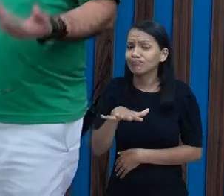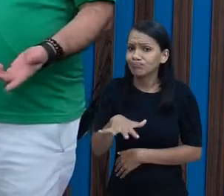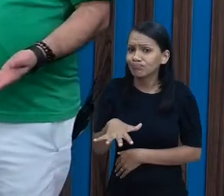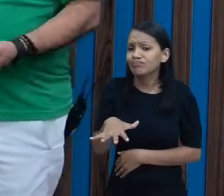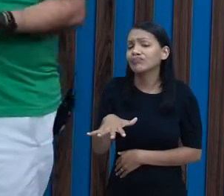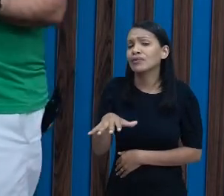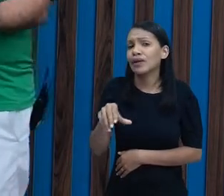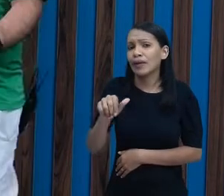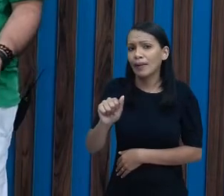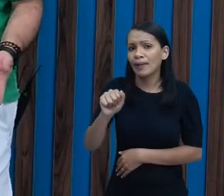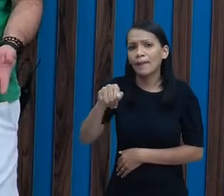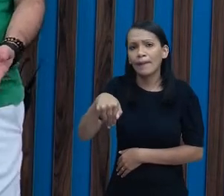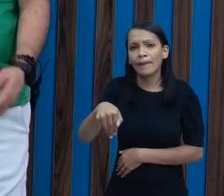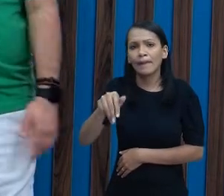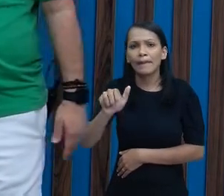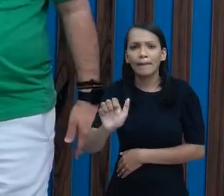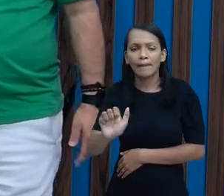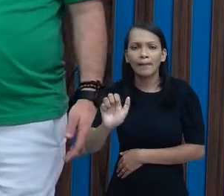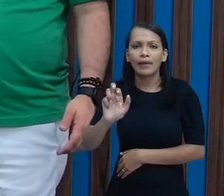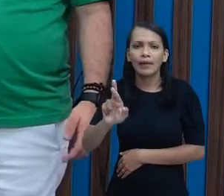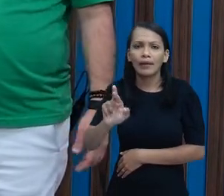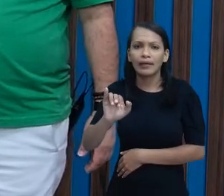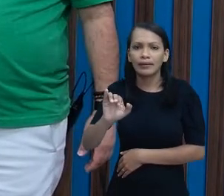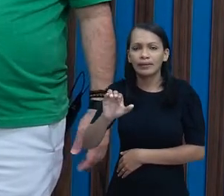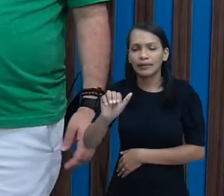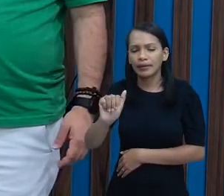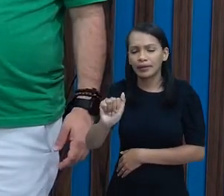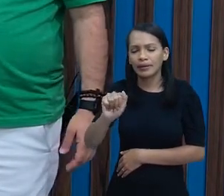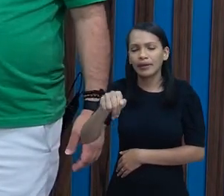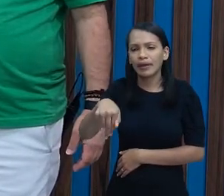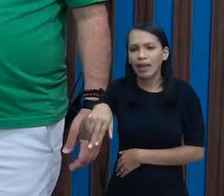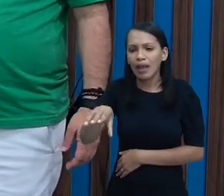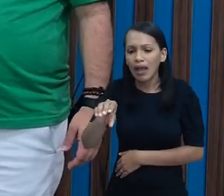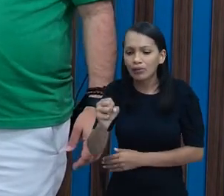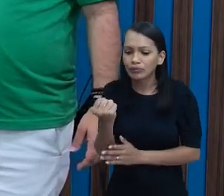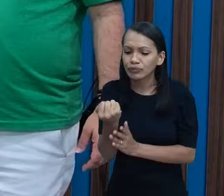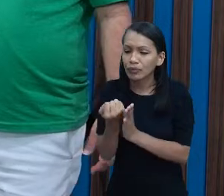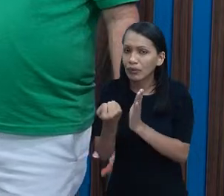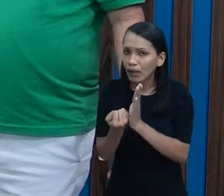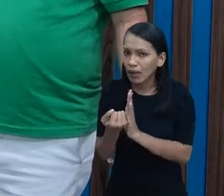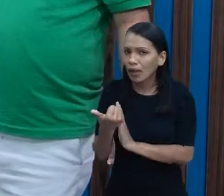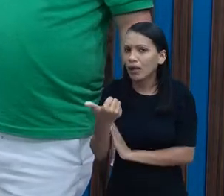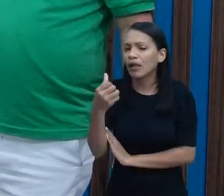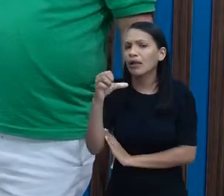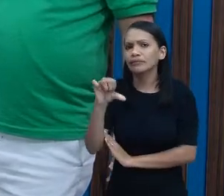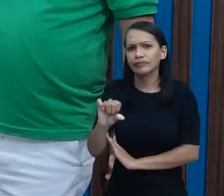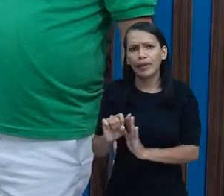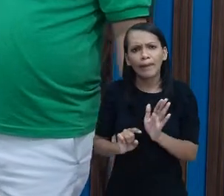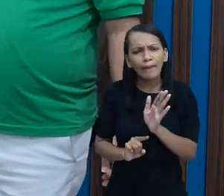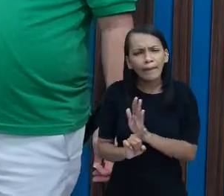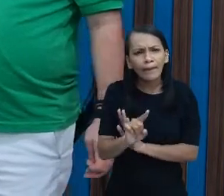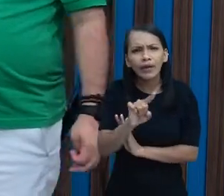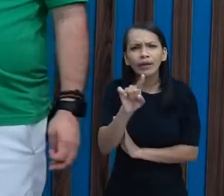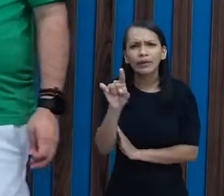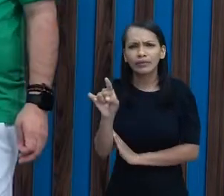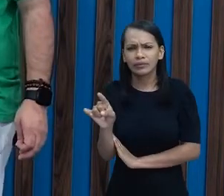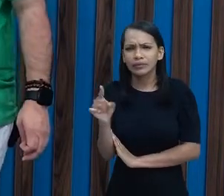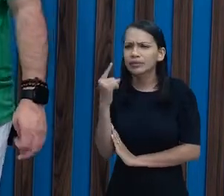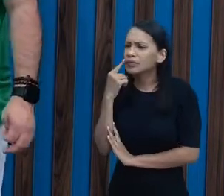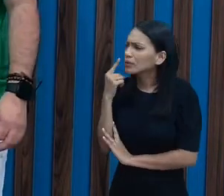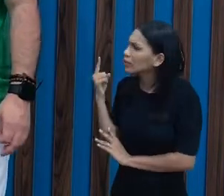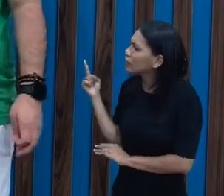territórios americanos no século XIX. Então, aí mais uma pergunta, né, do